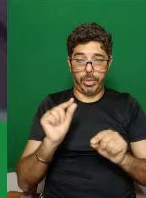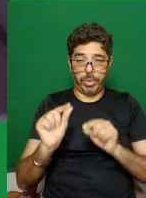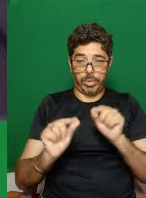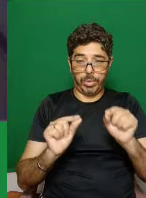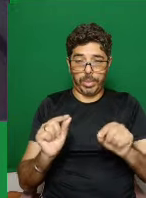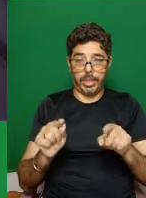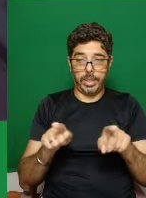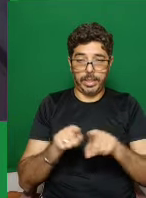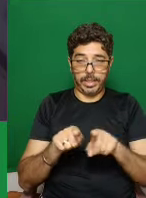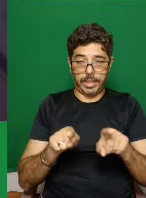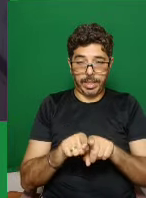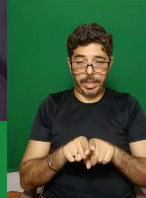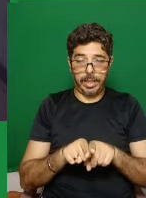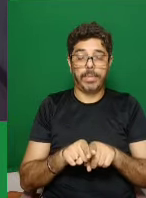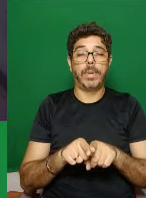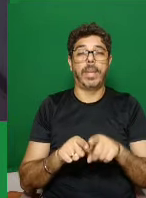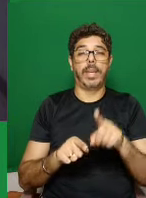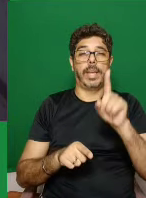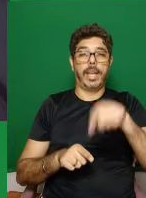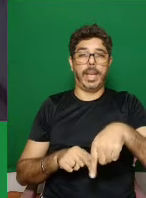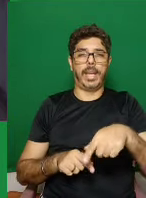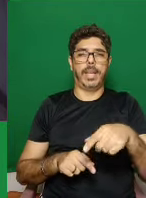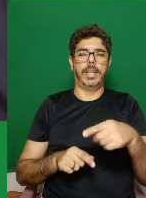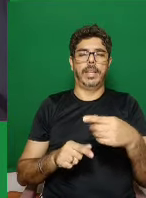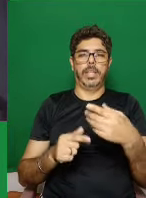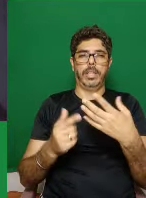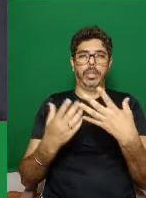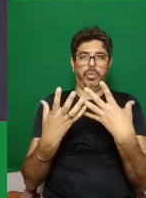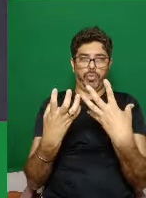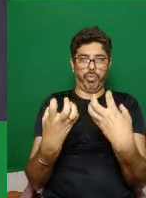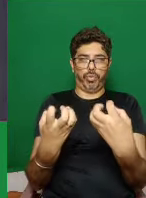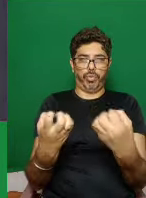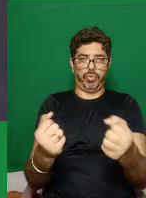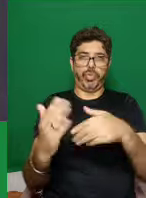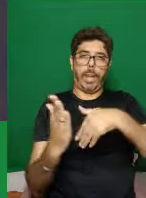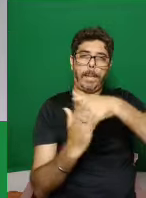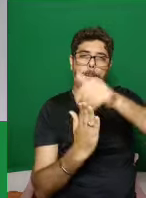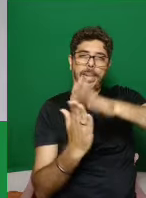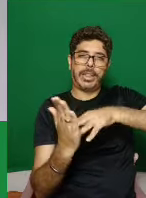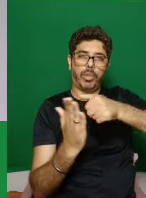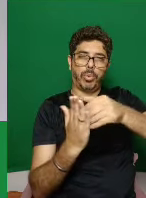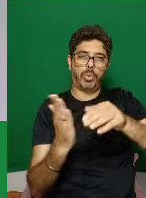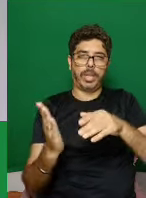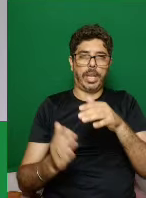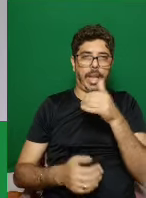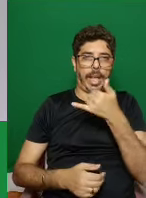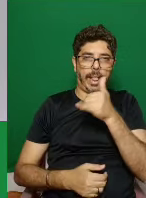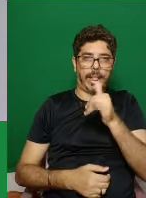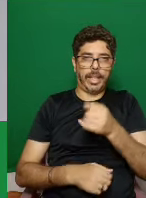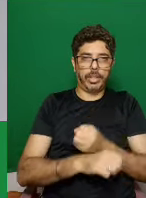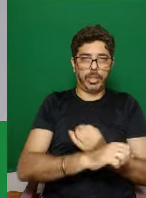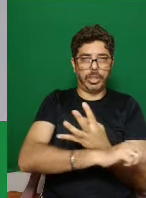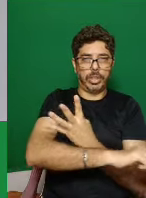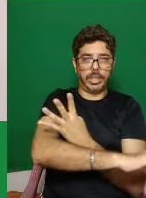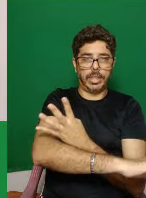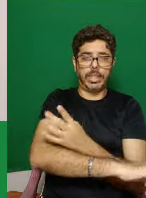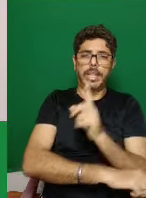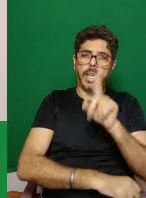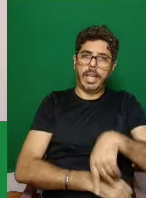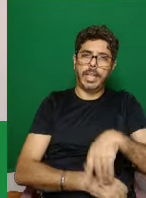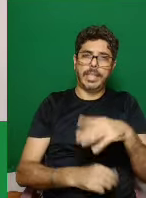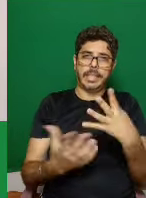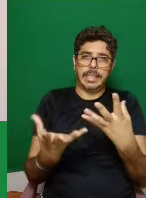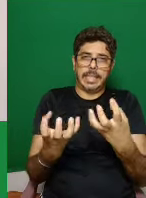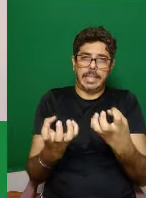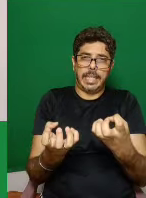Uma outra aplicação que emprega um mecanismo físico semelhante ao da impressão a jato de tinta é o revestimento eletrostático ou pintura